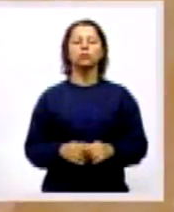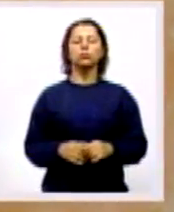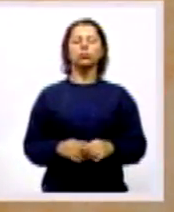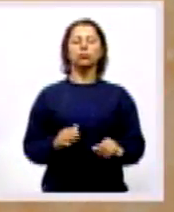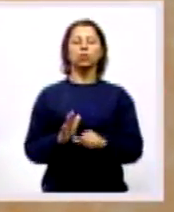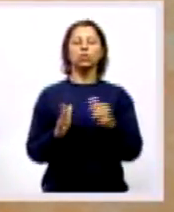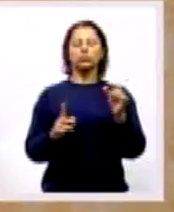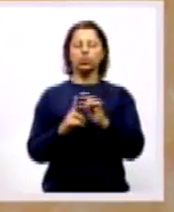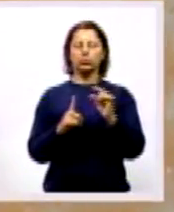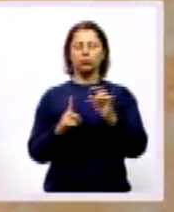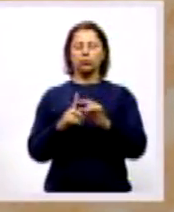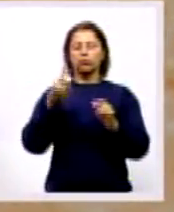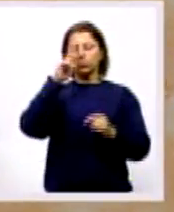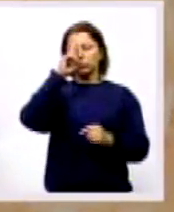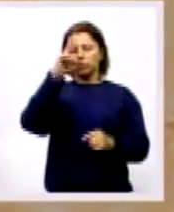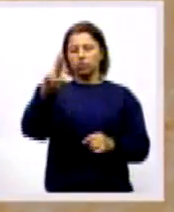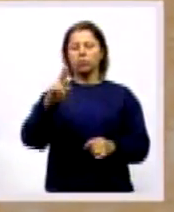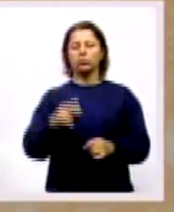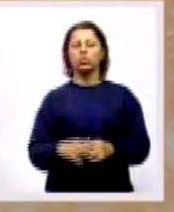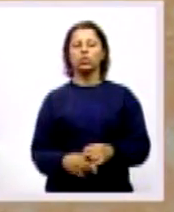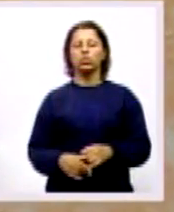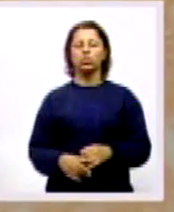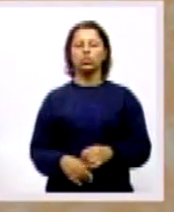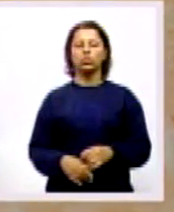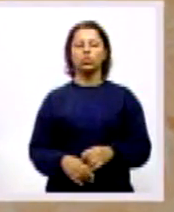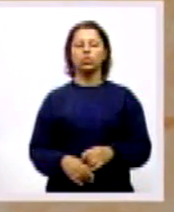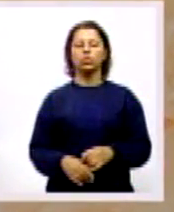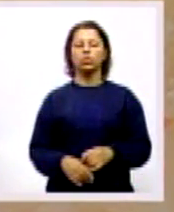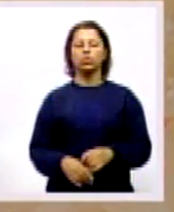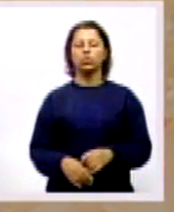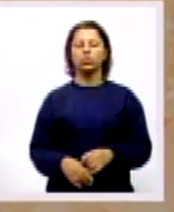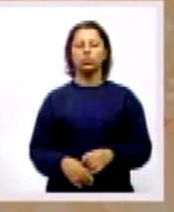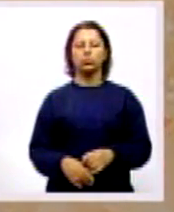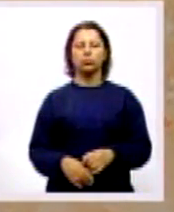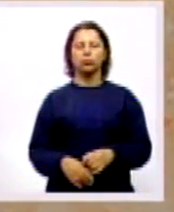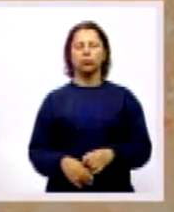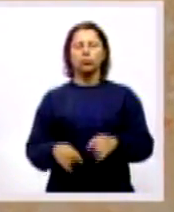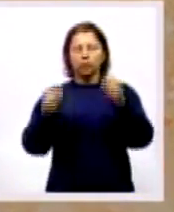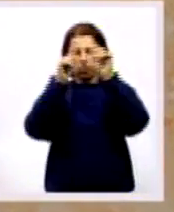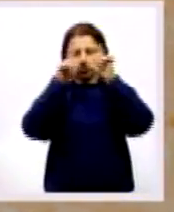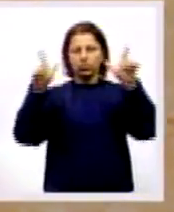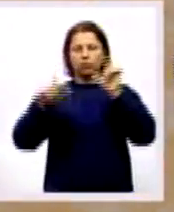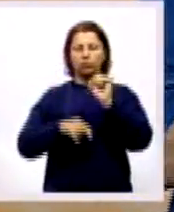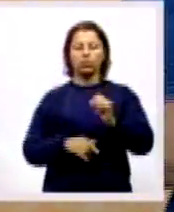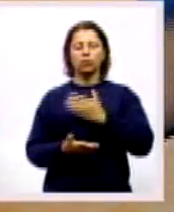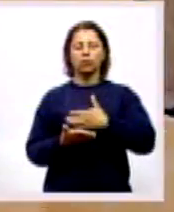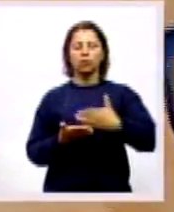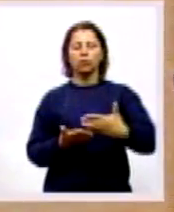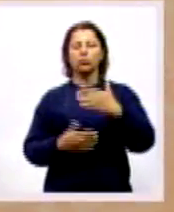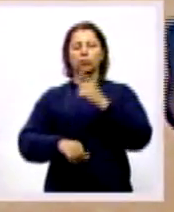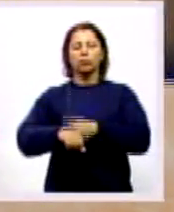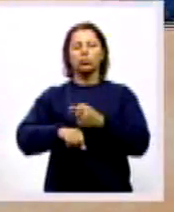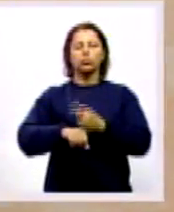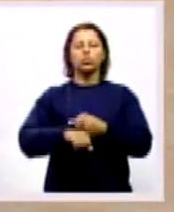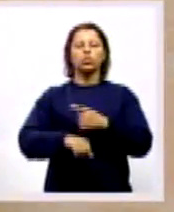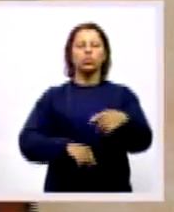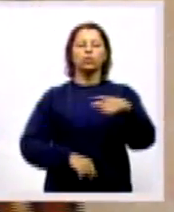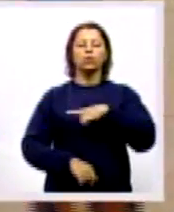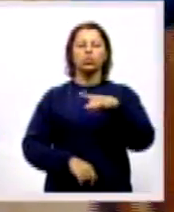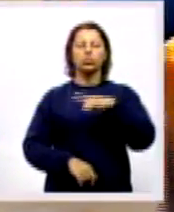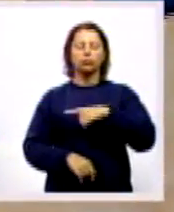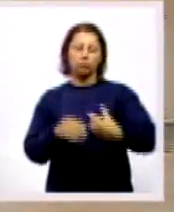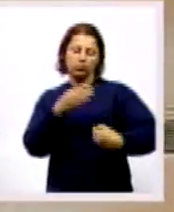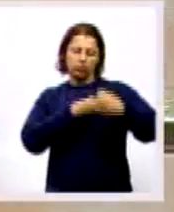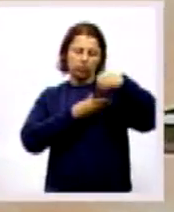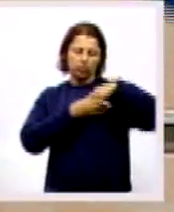Primeira palavra forte deste texto, nos abrindo os olhos de que a partir do momento que existe dentro